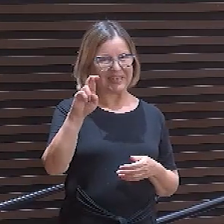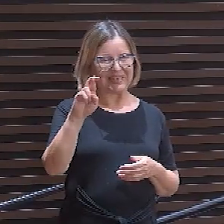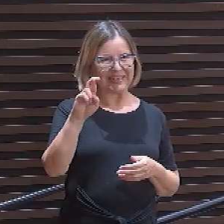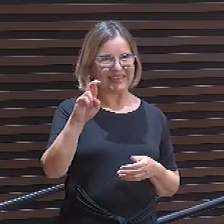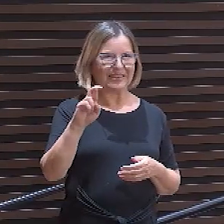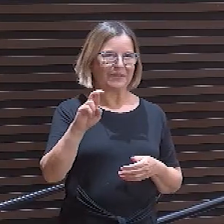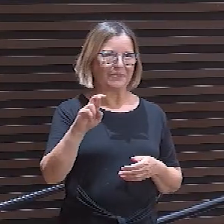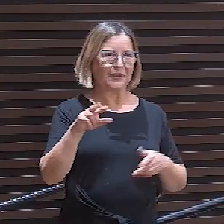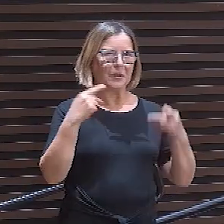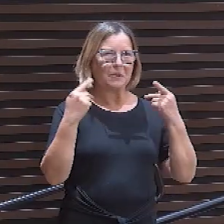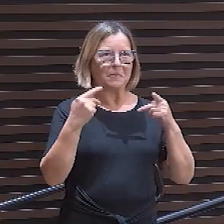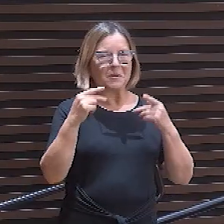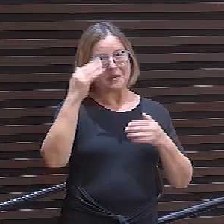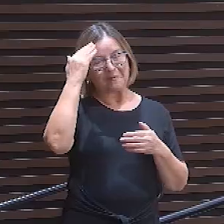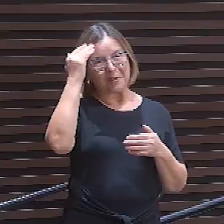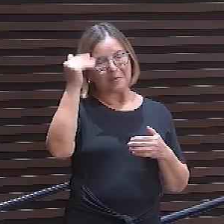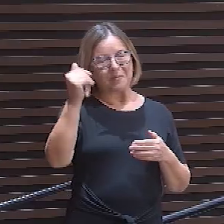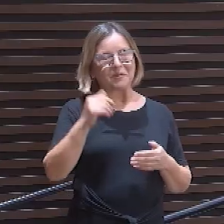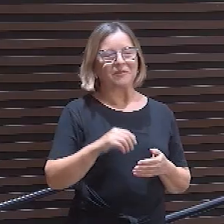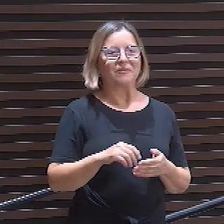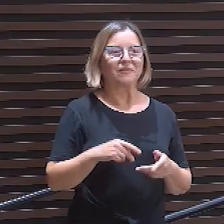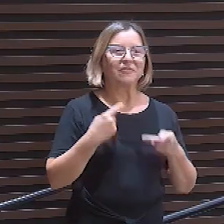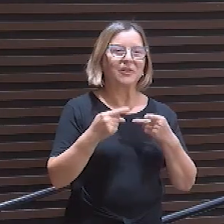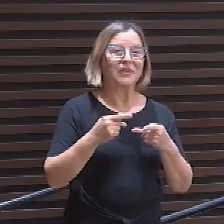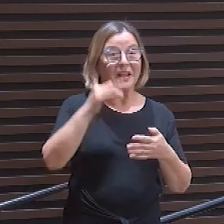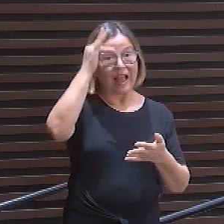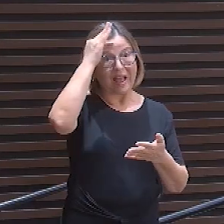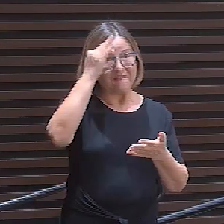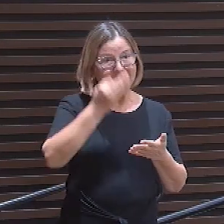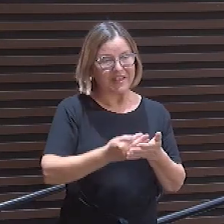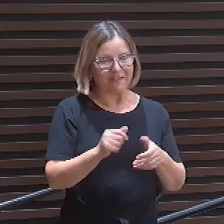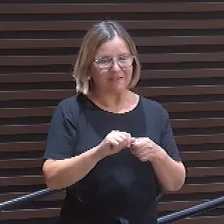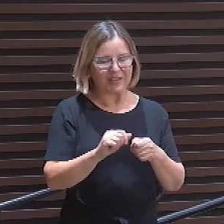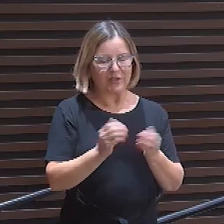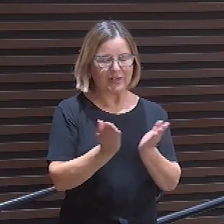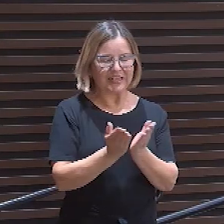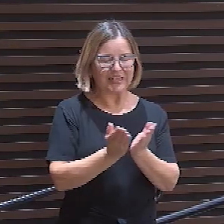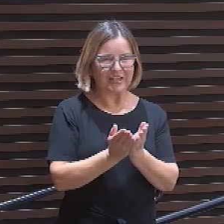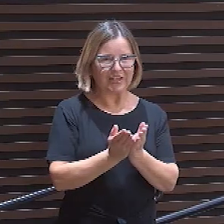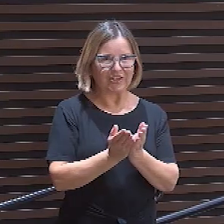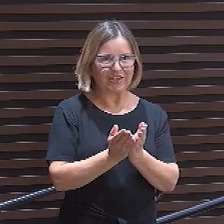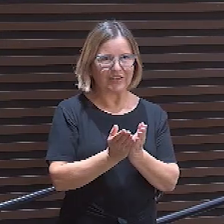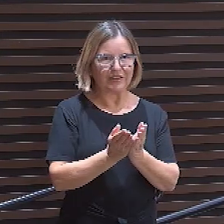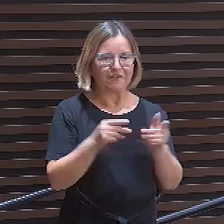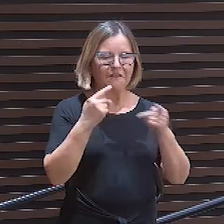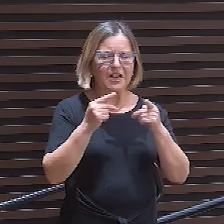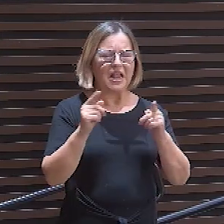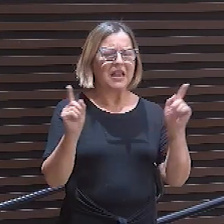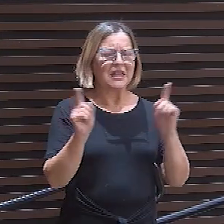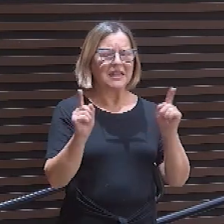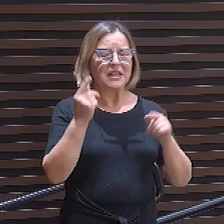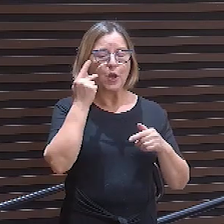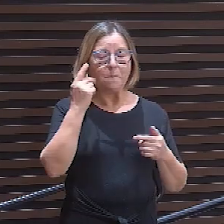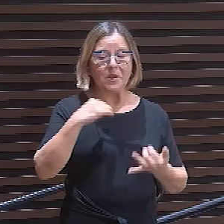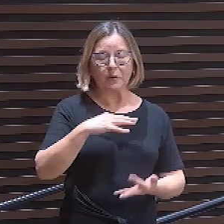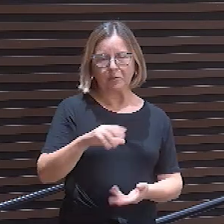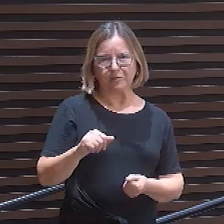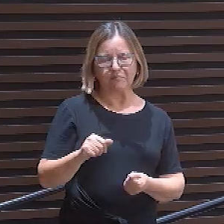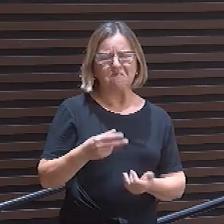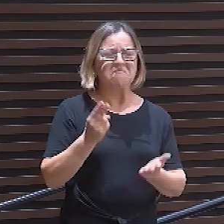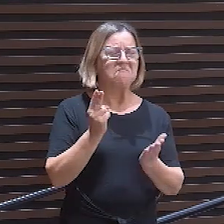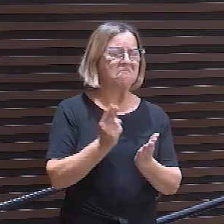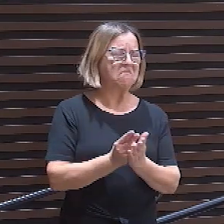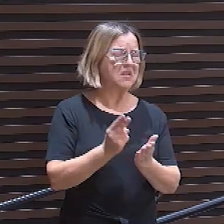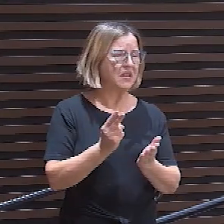instrumentos na minha vida. Ele diz, a fé faz com que o crente diga não ao mundo. mesmo quando ele